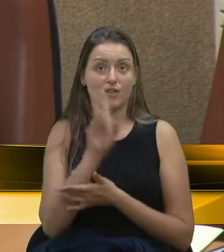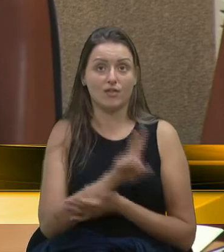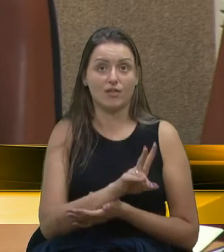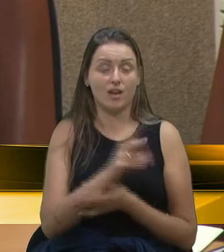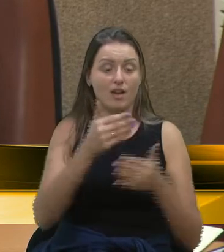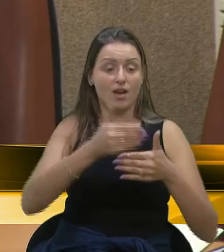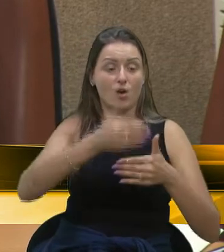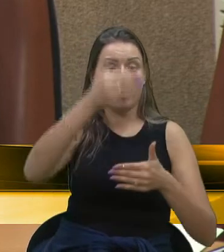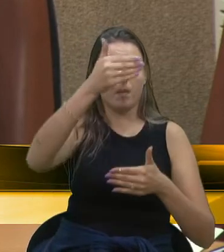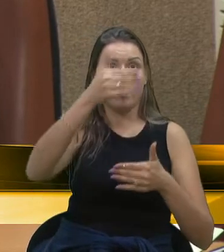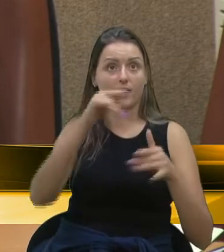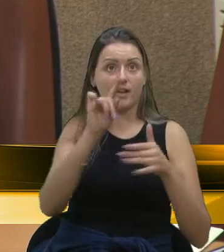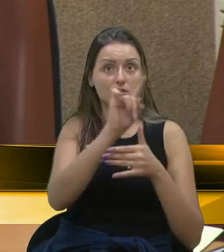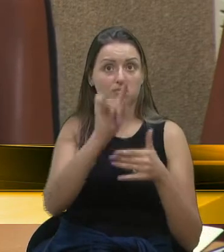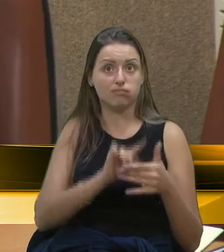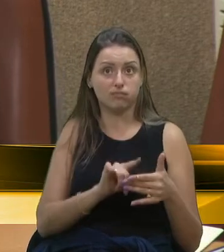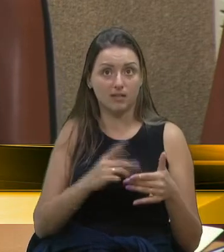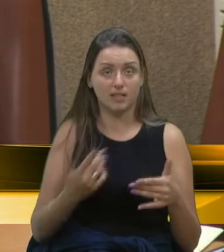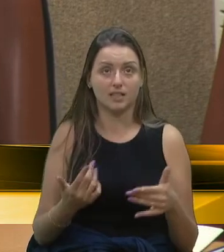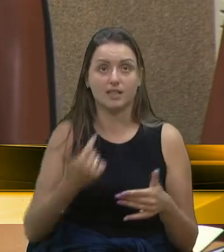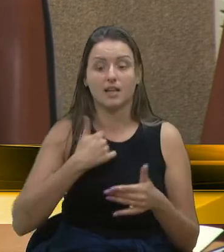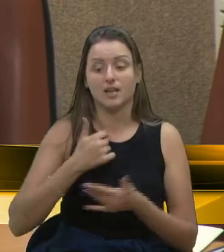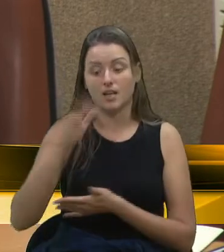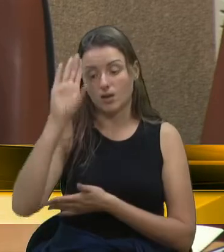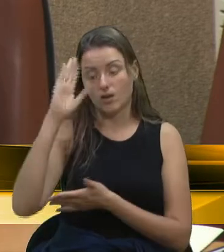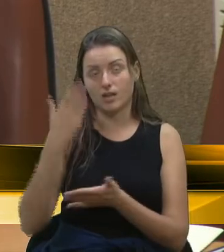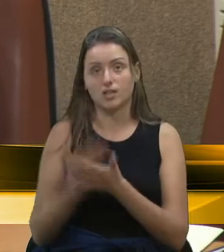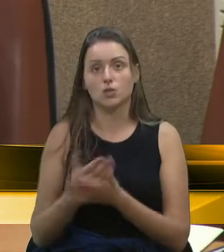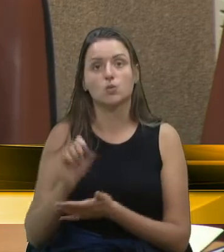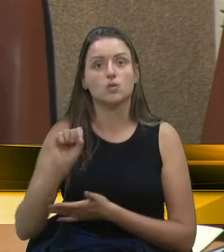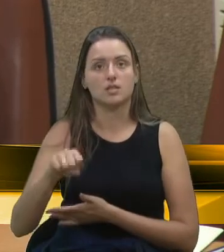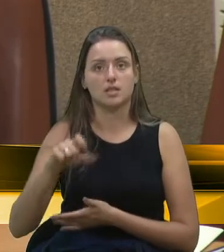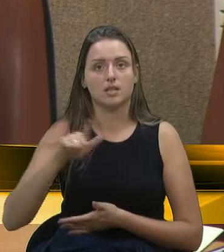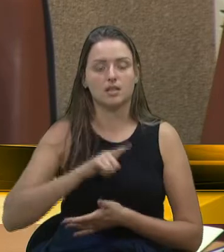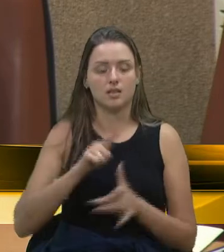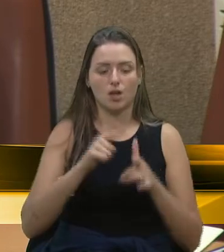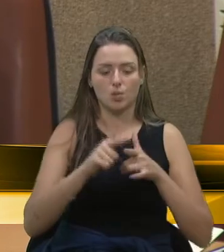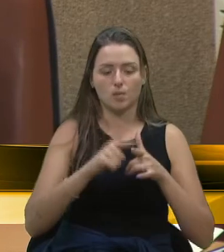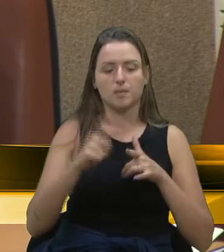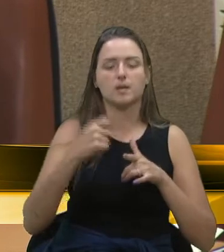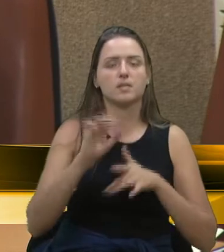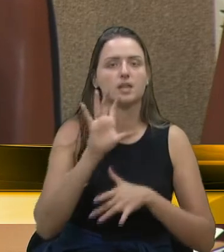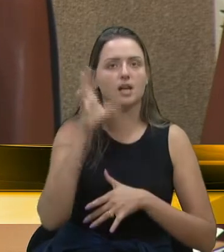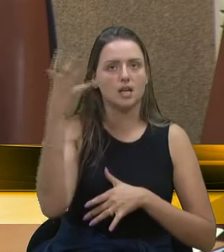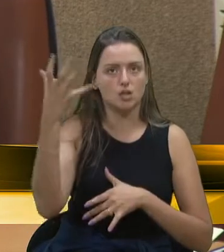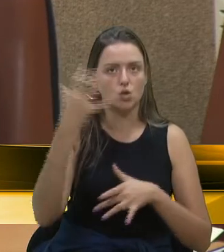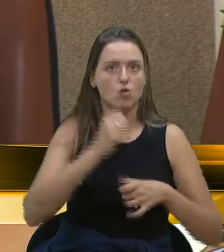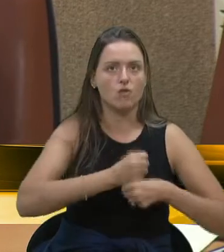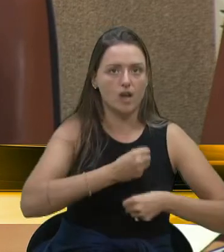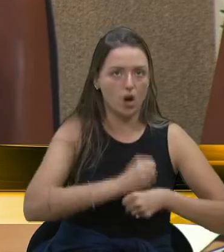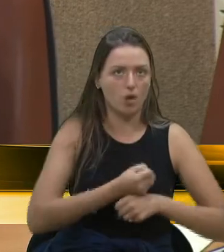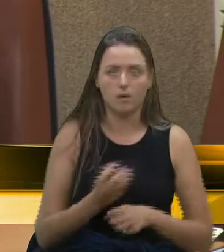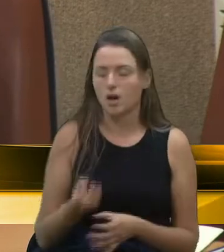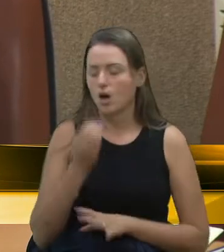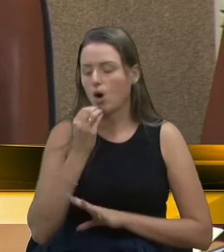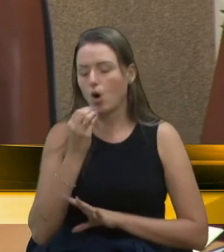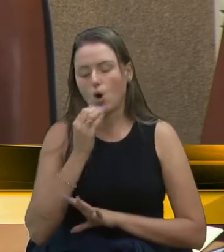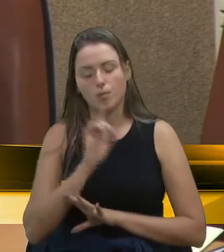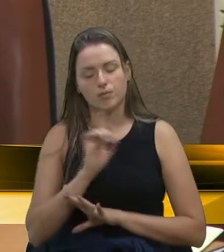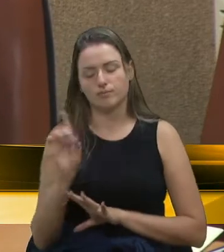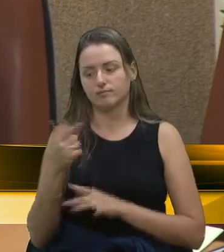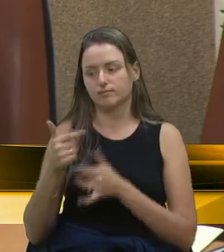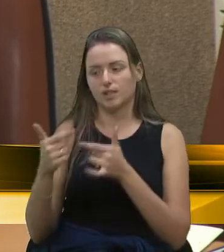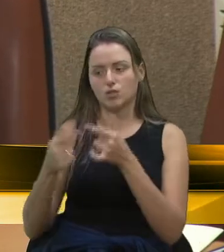trincada. Então, eu acredito sim que é um problema que tem que ser sanado pelo governo, isso não temos que discutir nada, tem